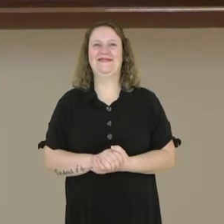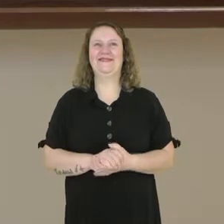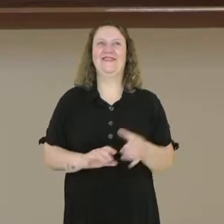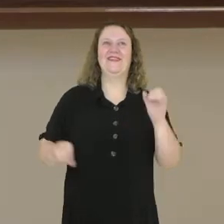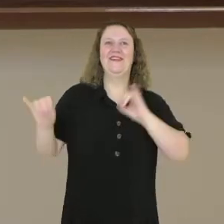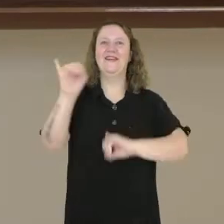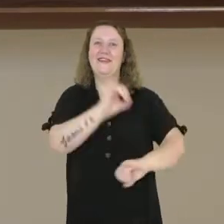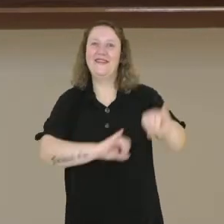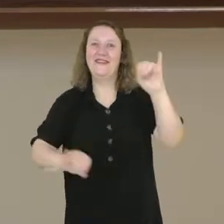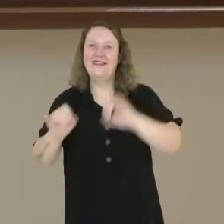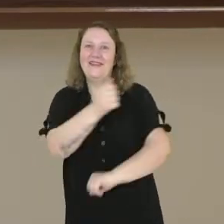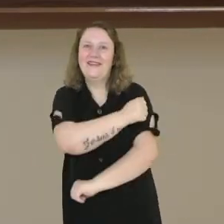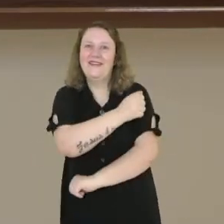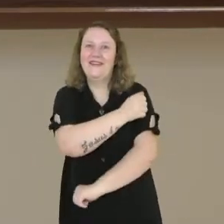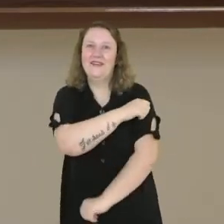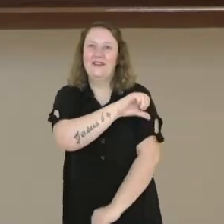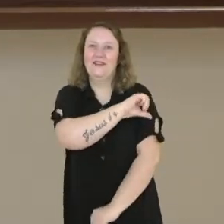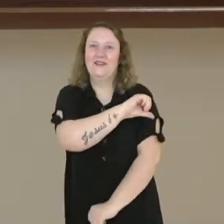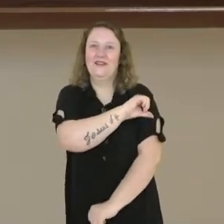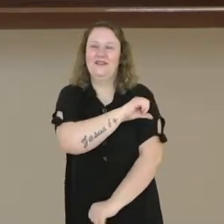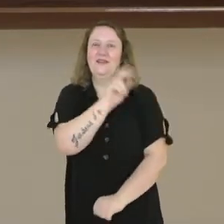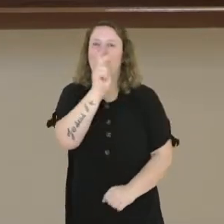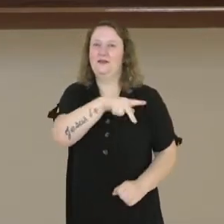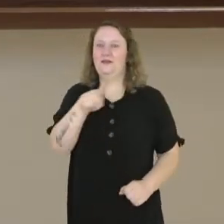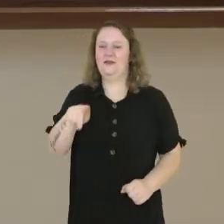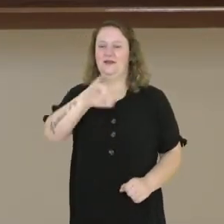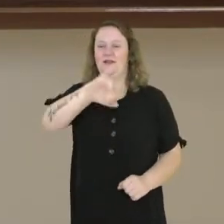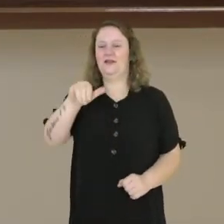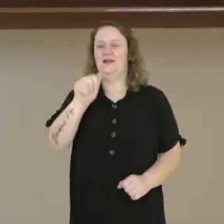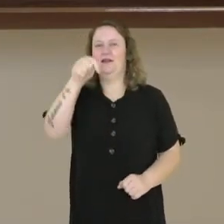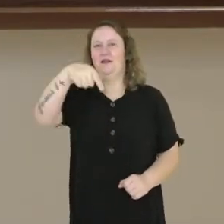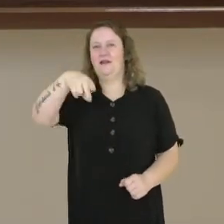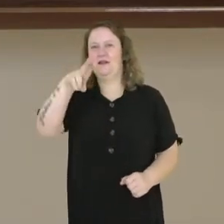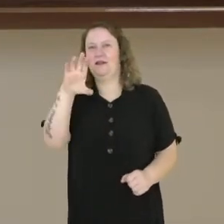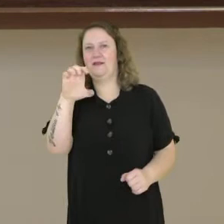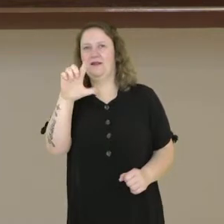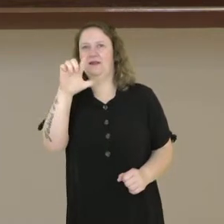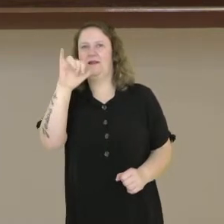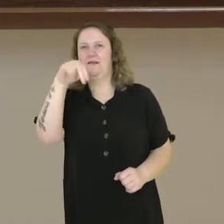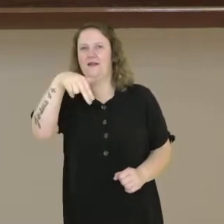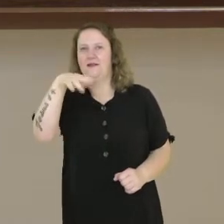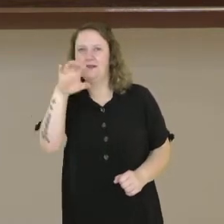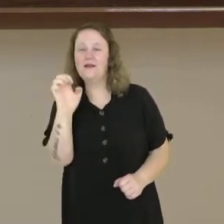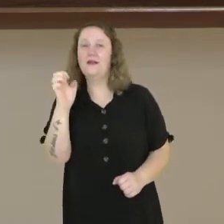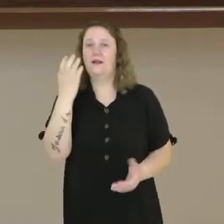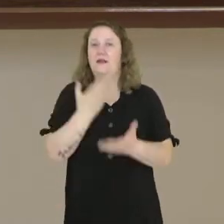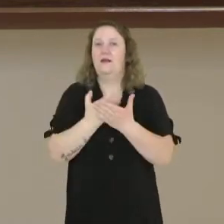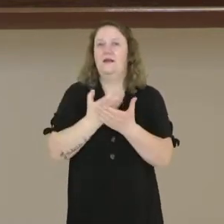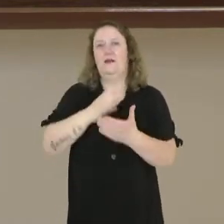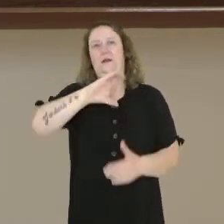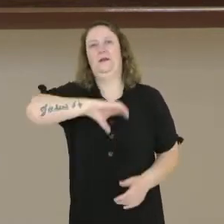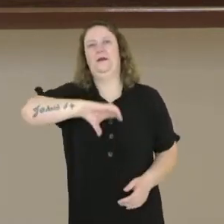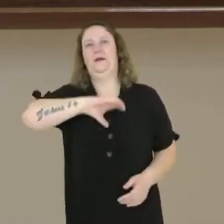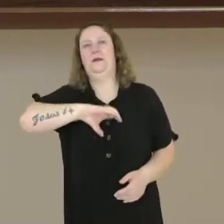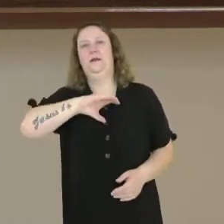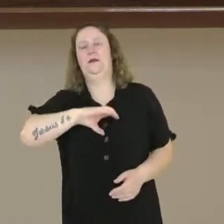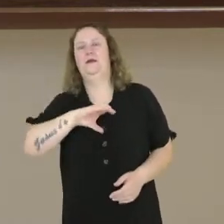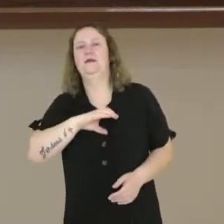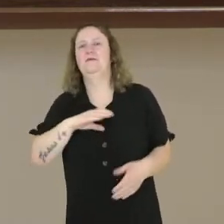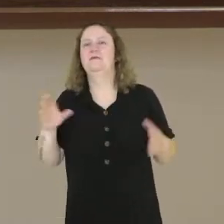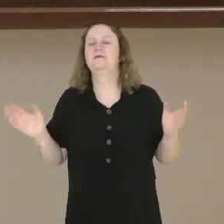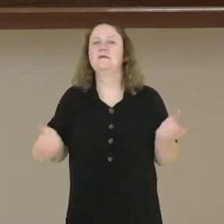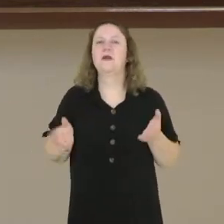Olá, estudantes do 9º ano, eu sou a professora Jaqueline, essa é a nossa aula de língua portuguesa. Nós vamos estudar hoje